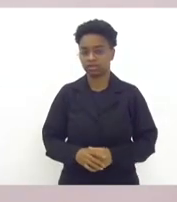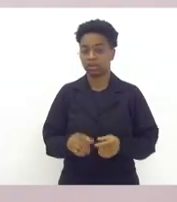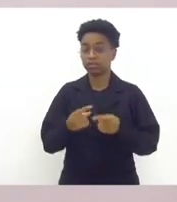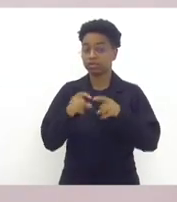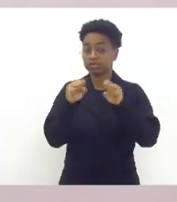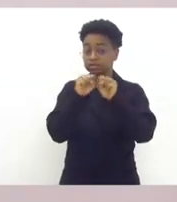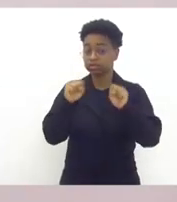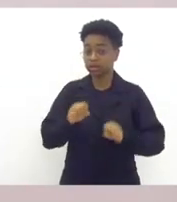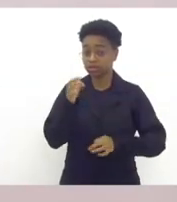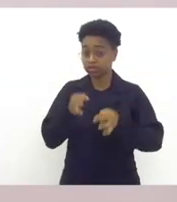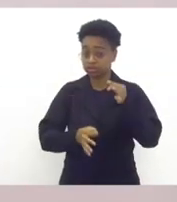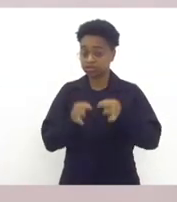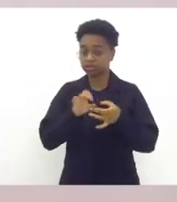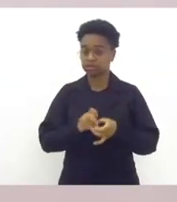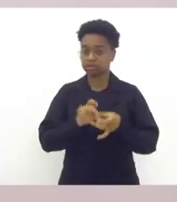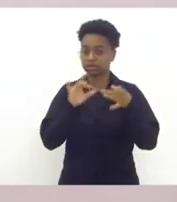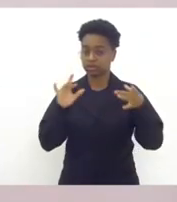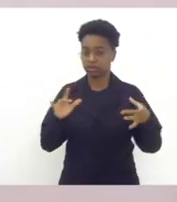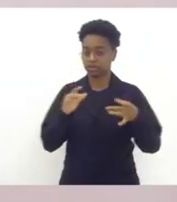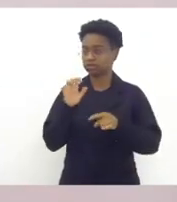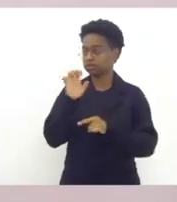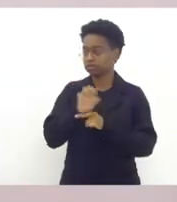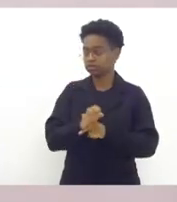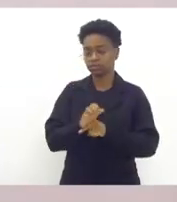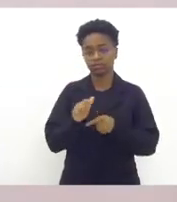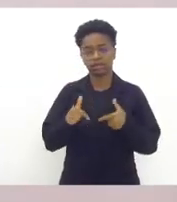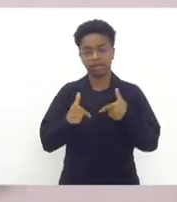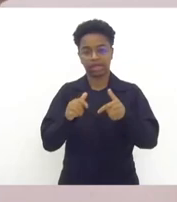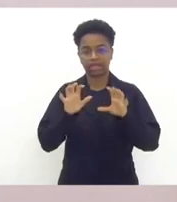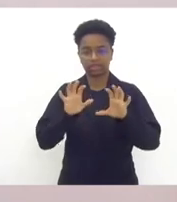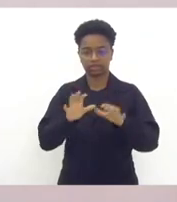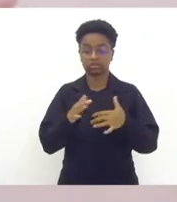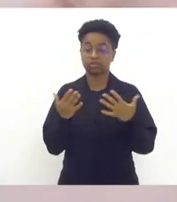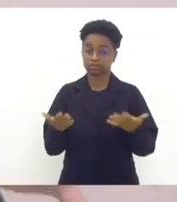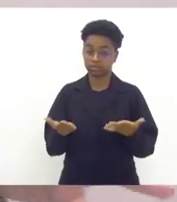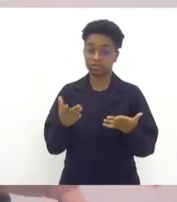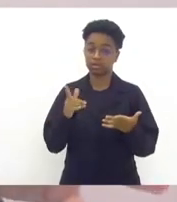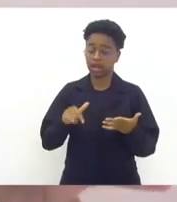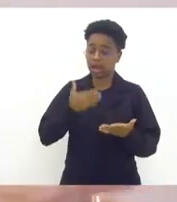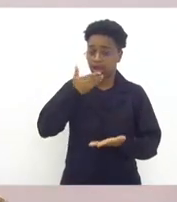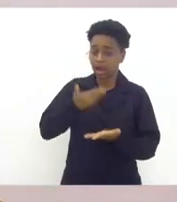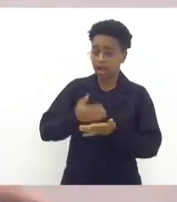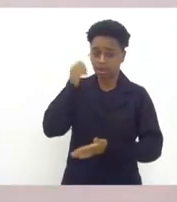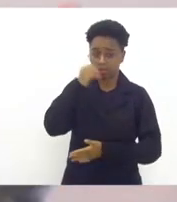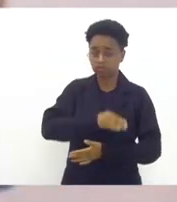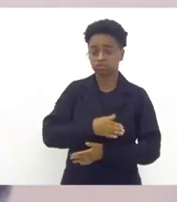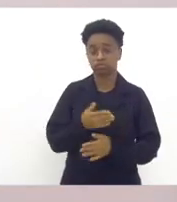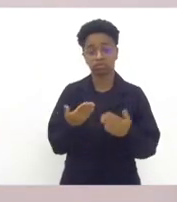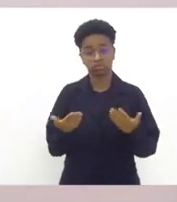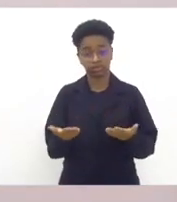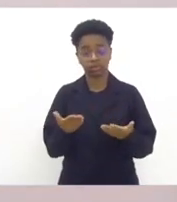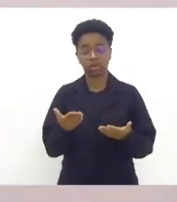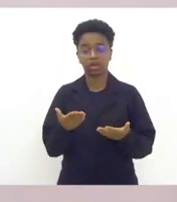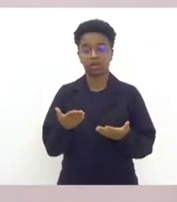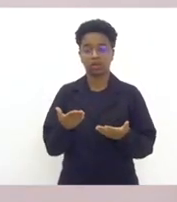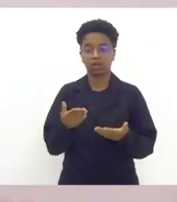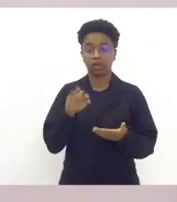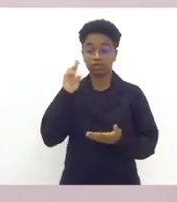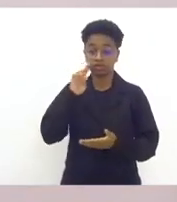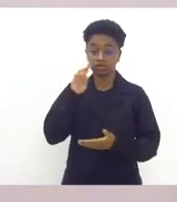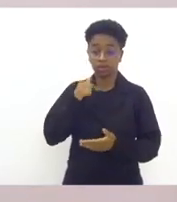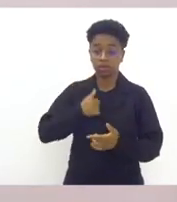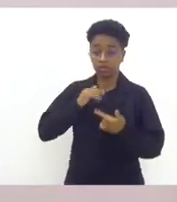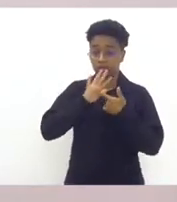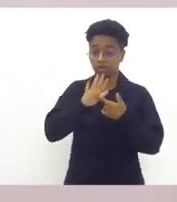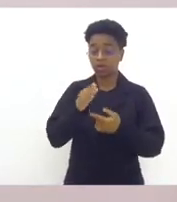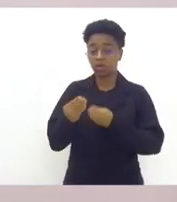de justiça que permite que o Estado faça. Então, isso é um escândalo. Né? Aquela história que eu falei de